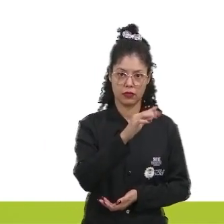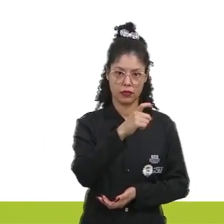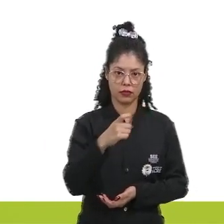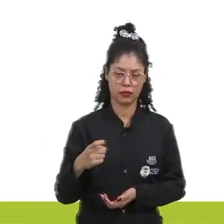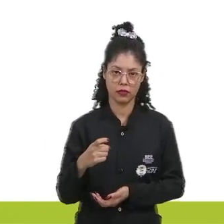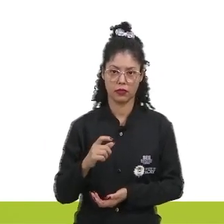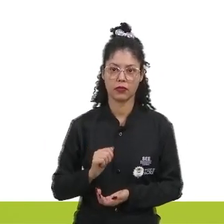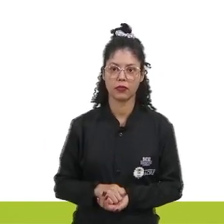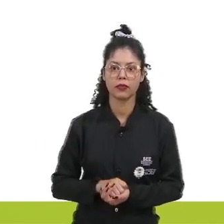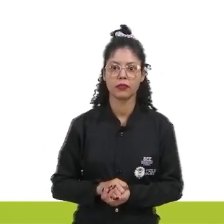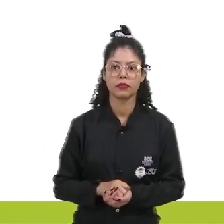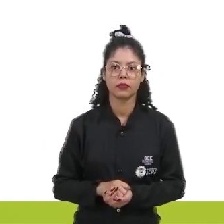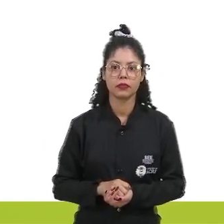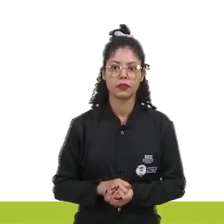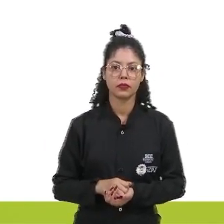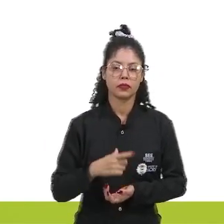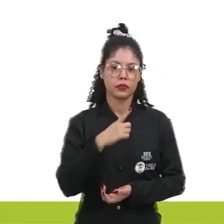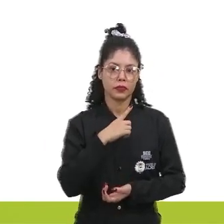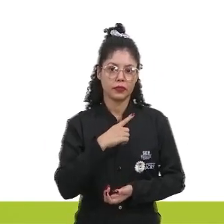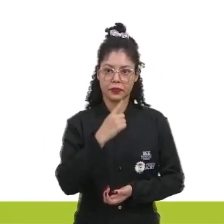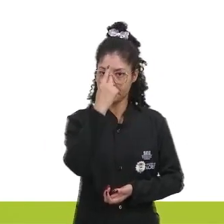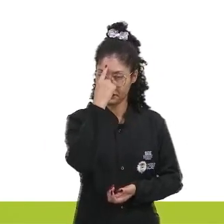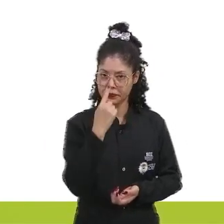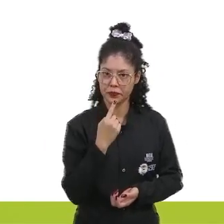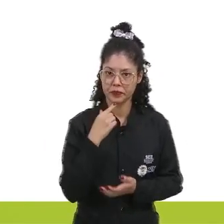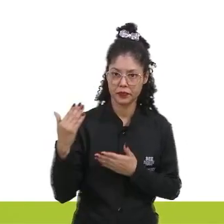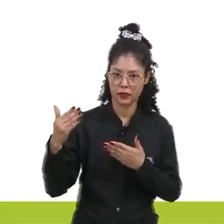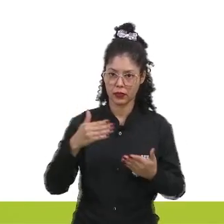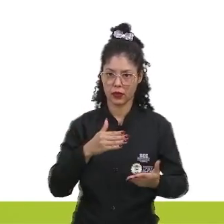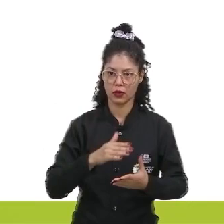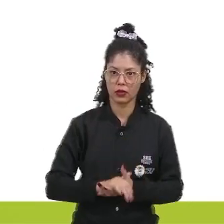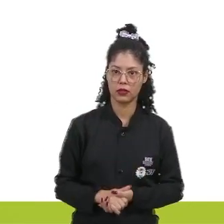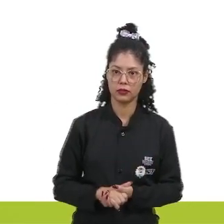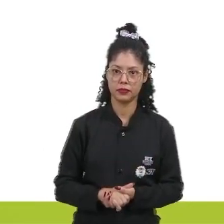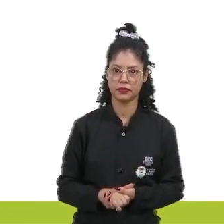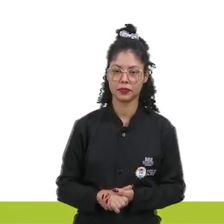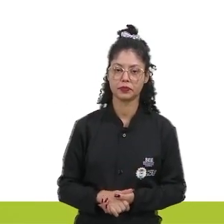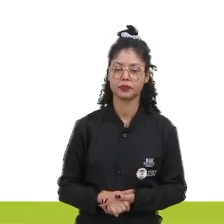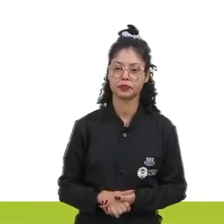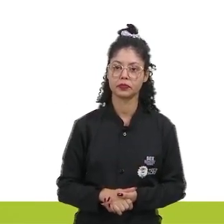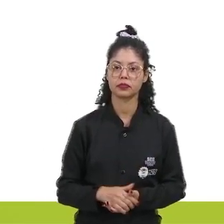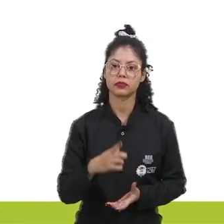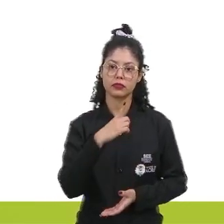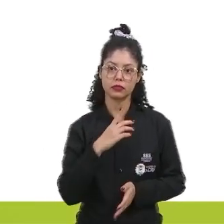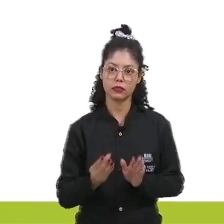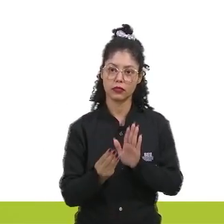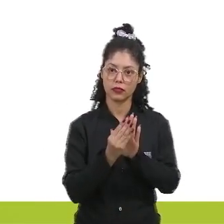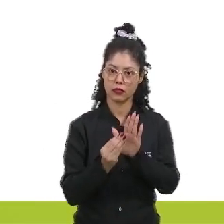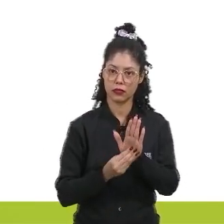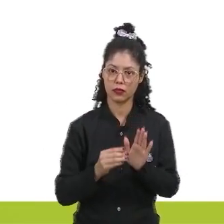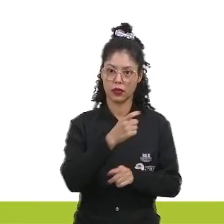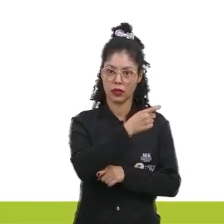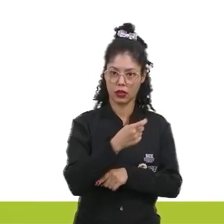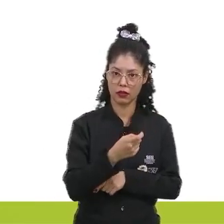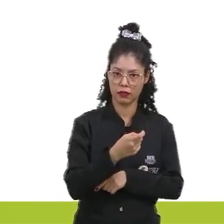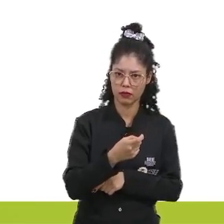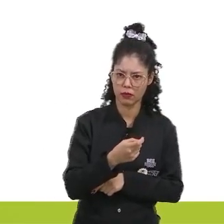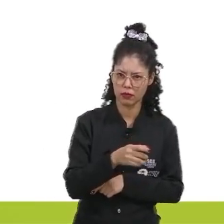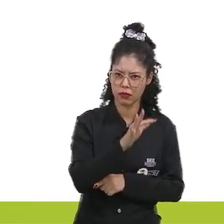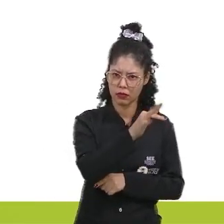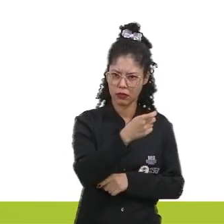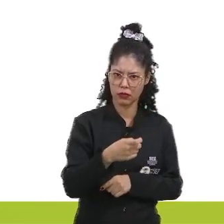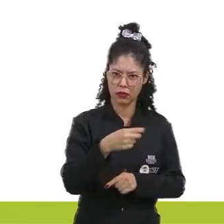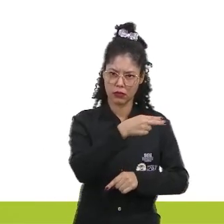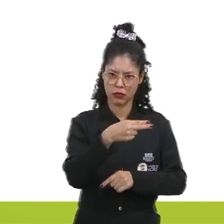seja, o domínio, que a gente vai atribuir a imagem que eu quero chegar, tá bom? A lei de formação atribuída é f de x igual a